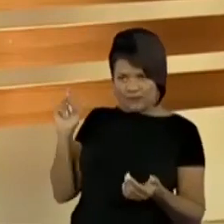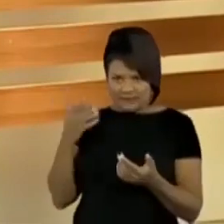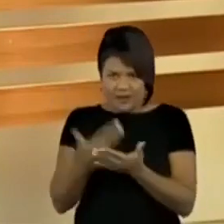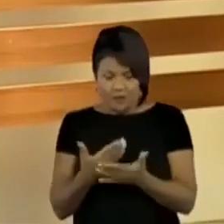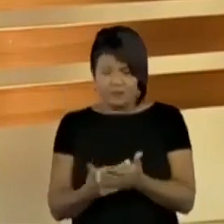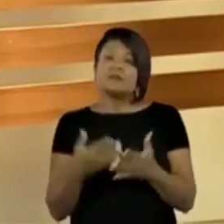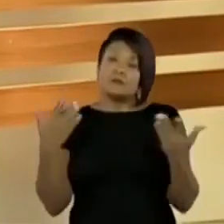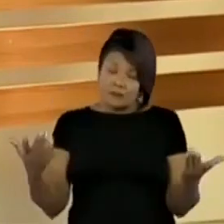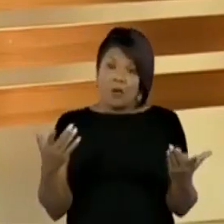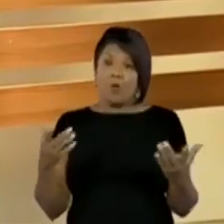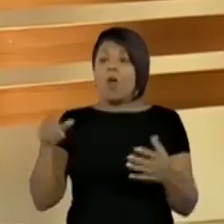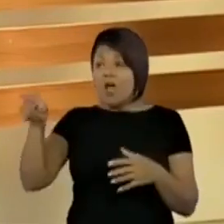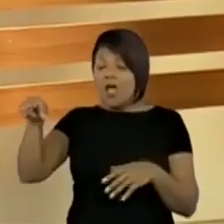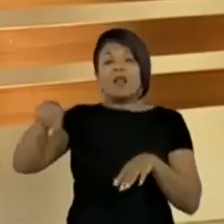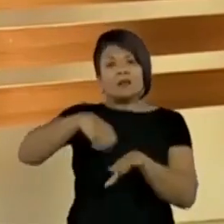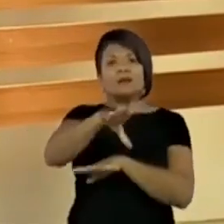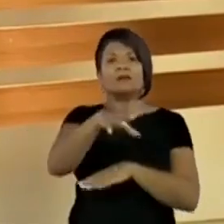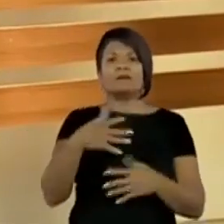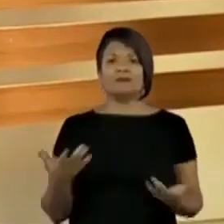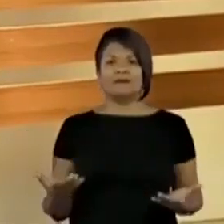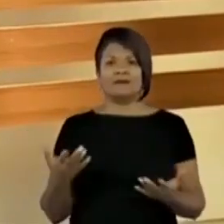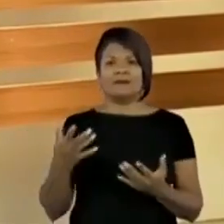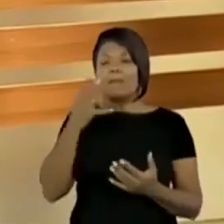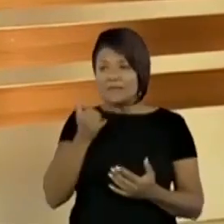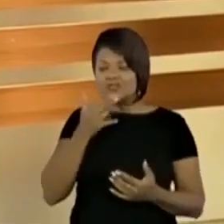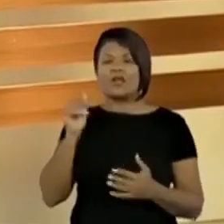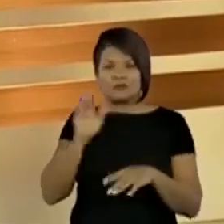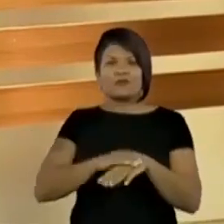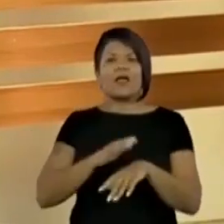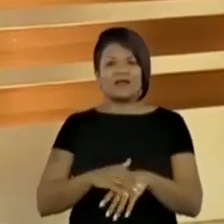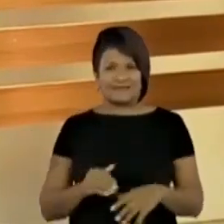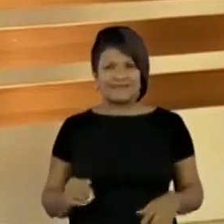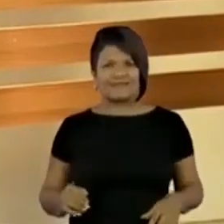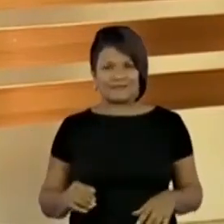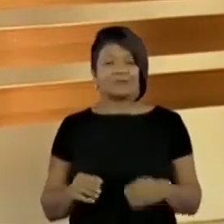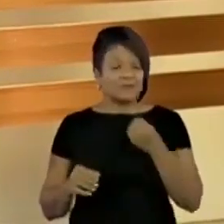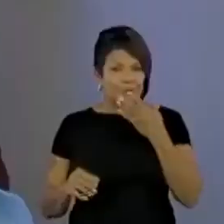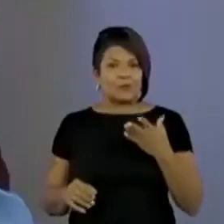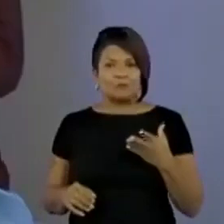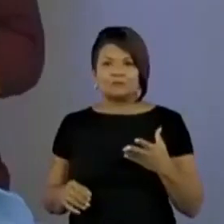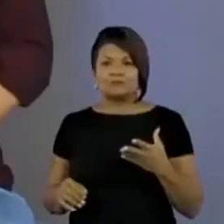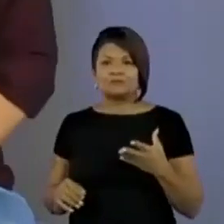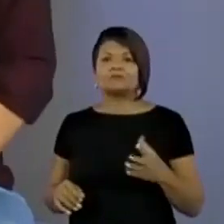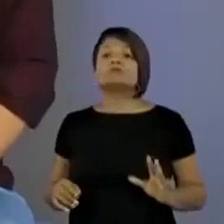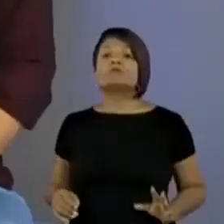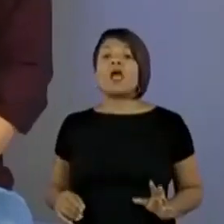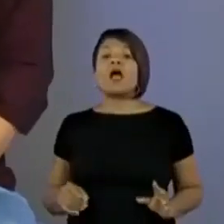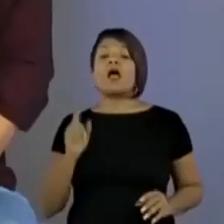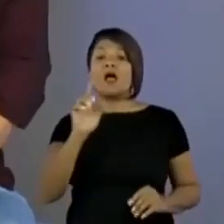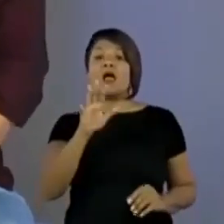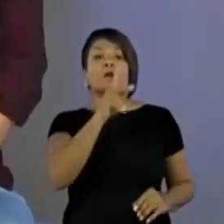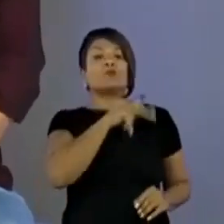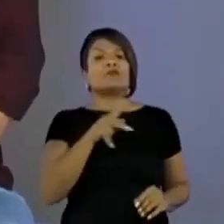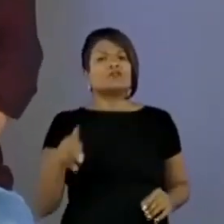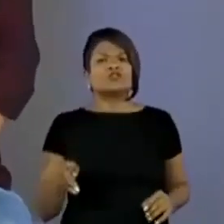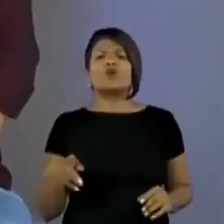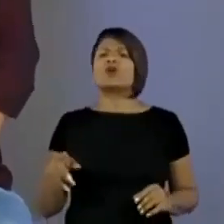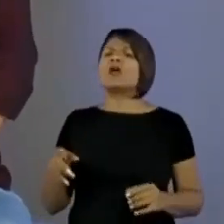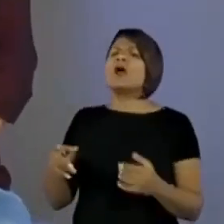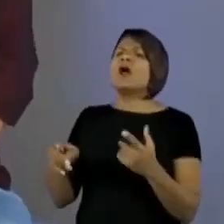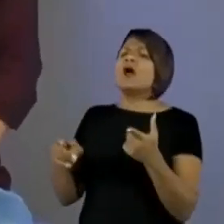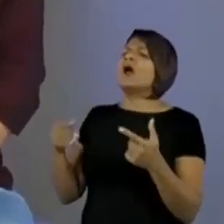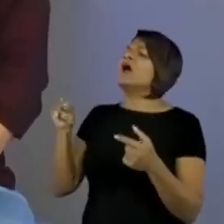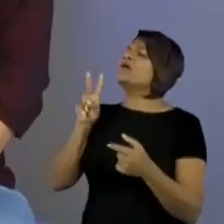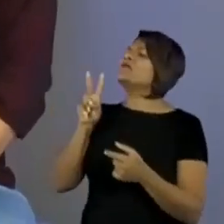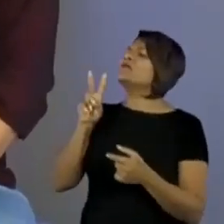ele faz isso de uma maneira tão interessante, só que hoje eu vou deixar um desafio para vocês, tá? Professora, a Virgínia, Gustavo,